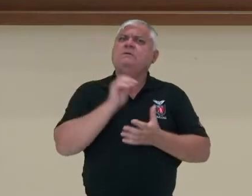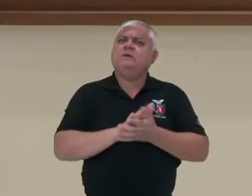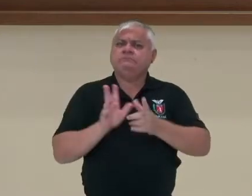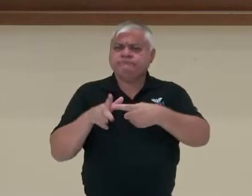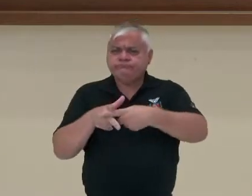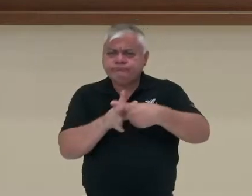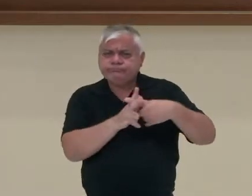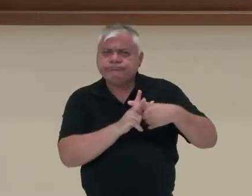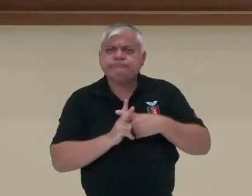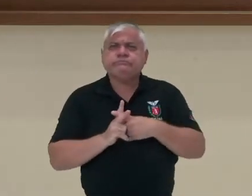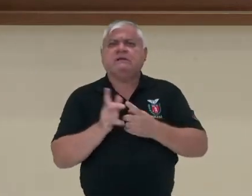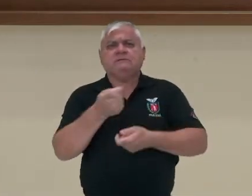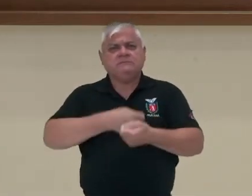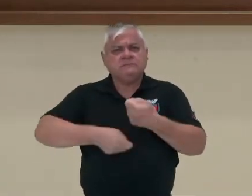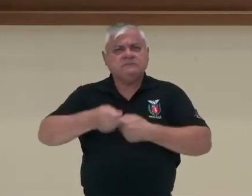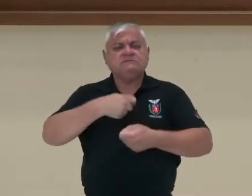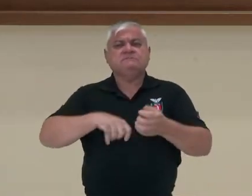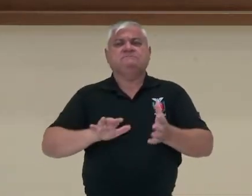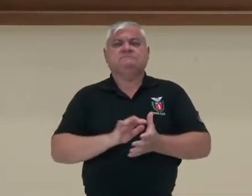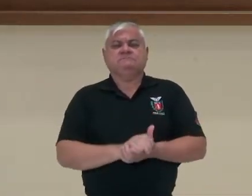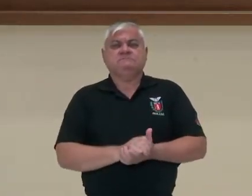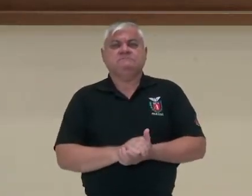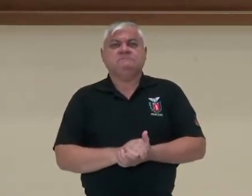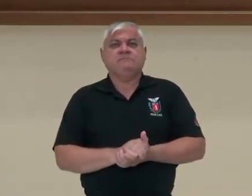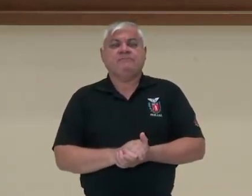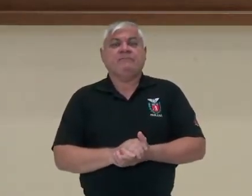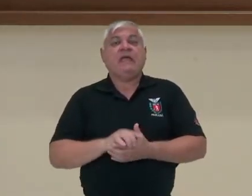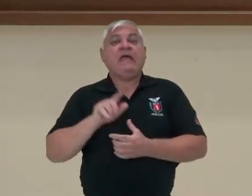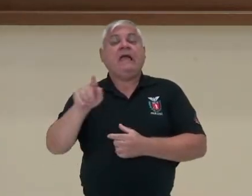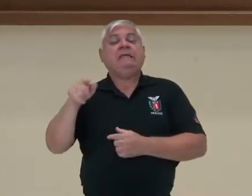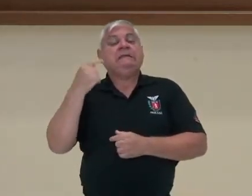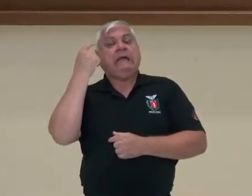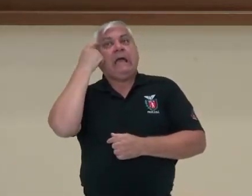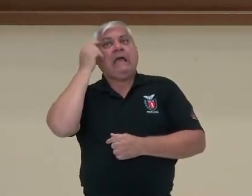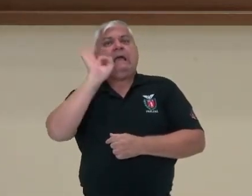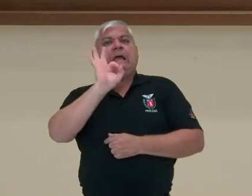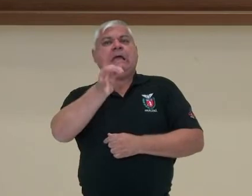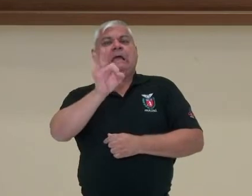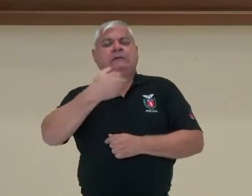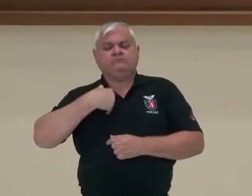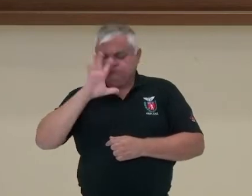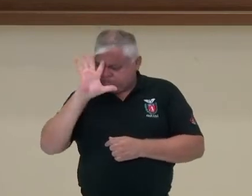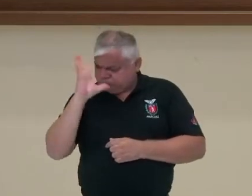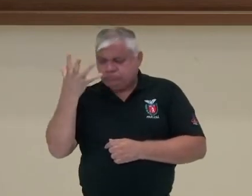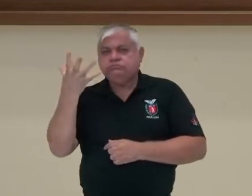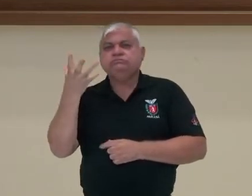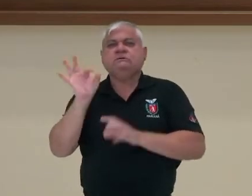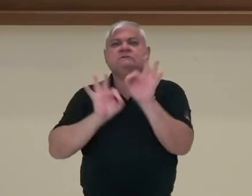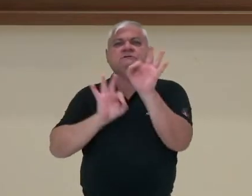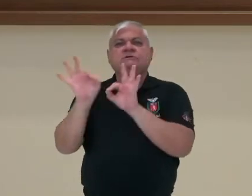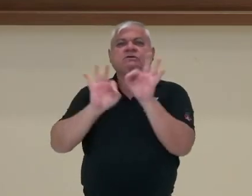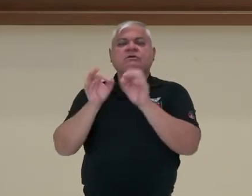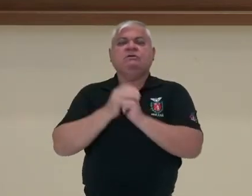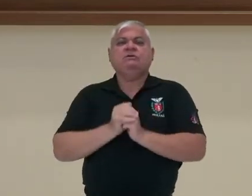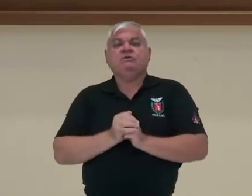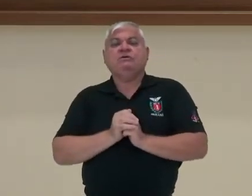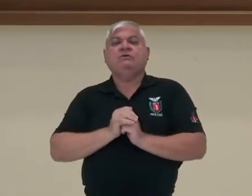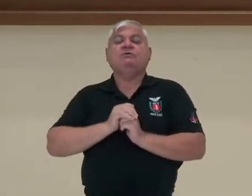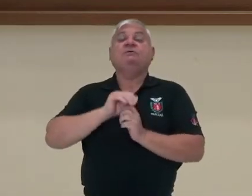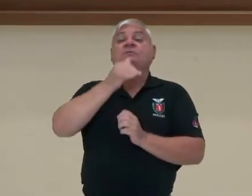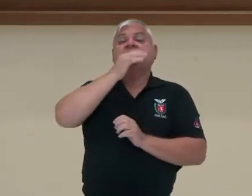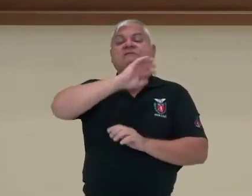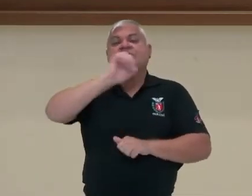essa administração, né? E aí, eles então, os espanhóis, decidiram que deveriam criar os vice-reinos e